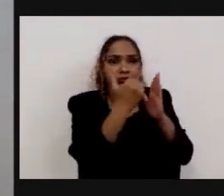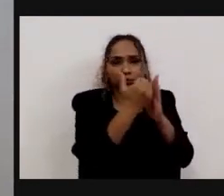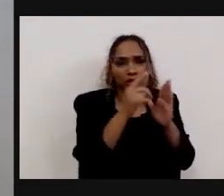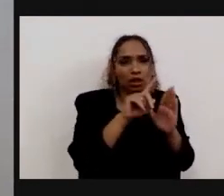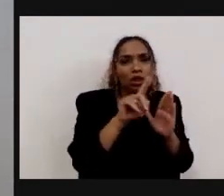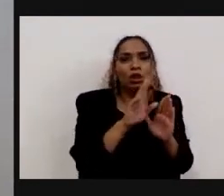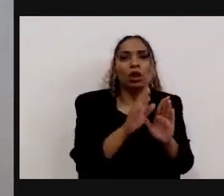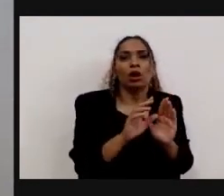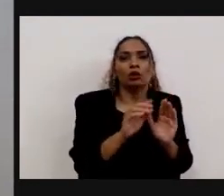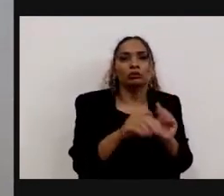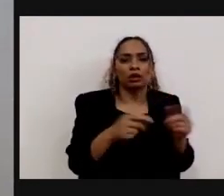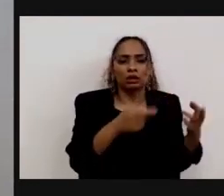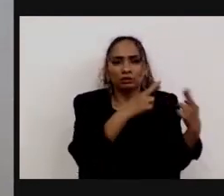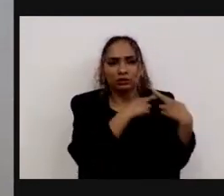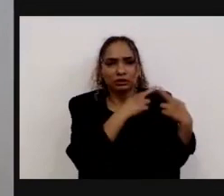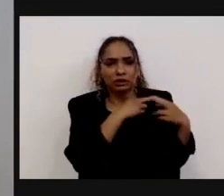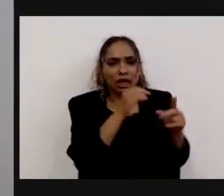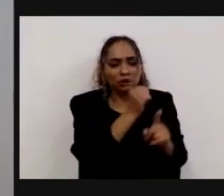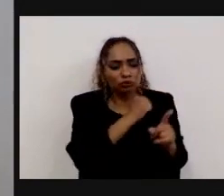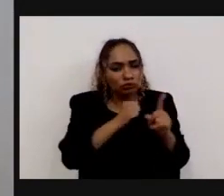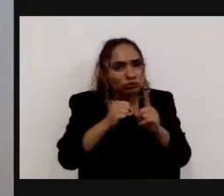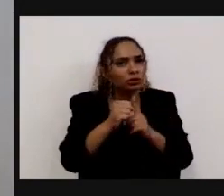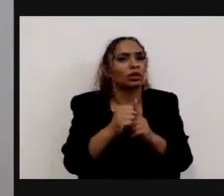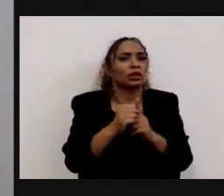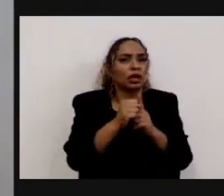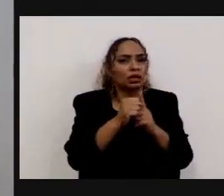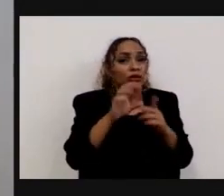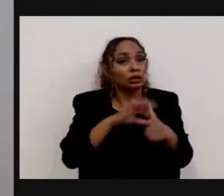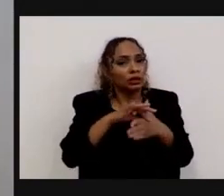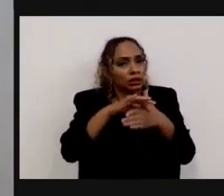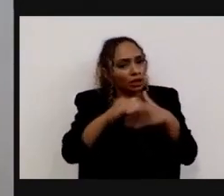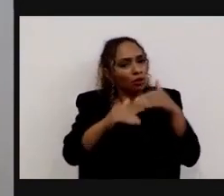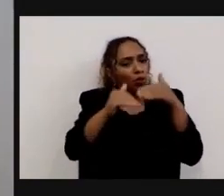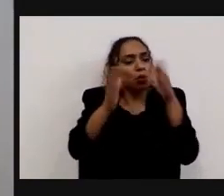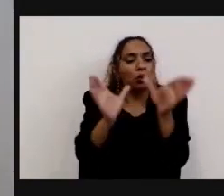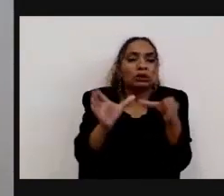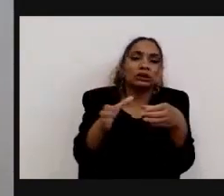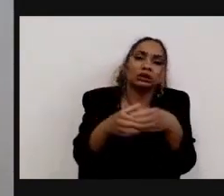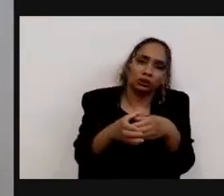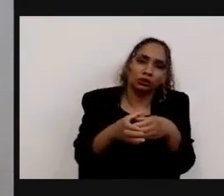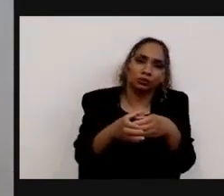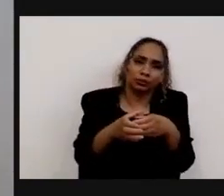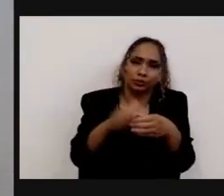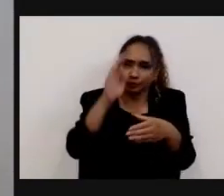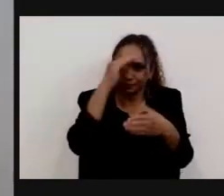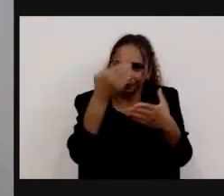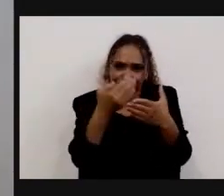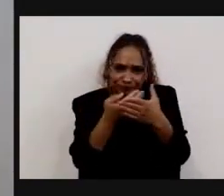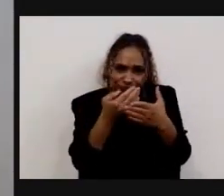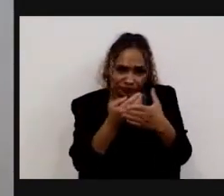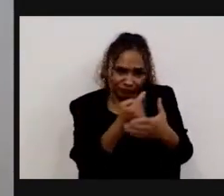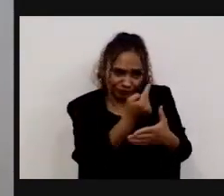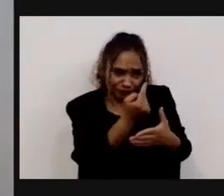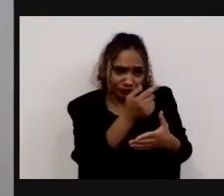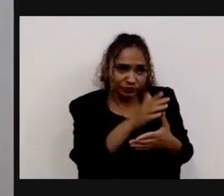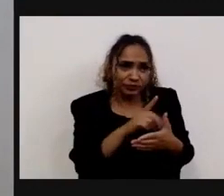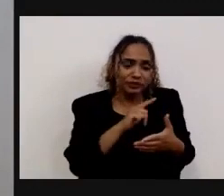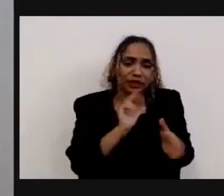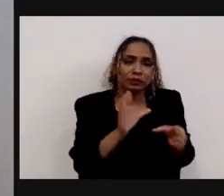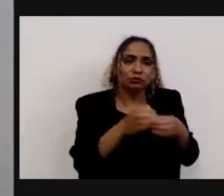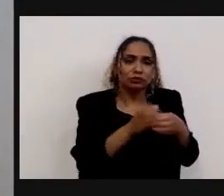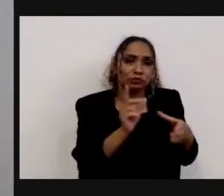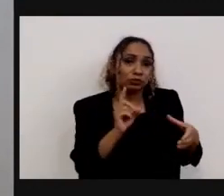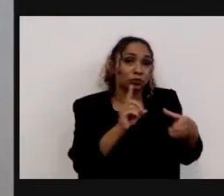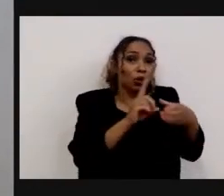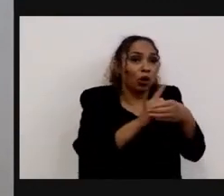com a entrega com a sociedade então acho que a liderança enquanto um processo coletivo e aí Acho que menos individual tem pessoas dentro